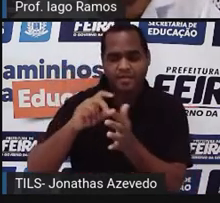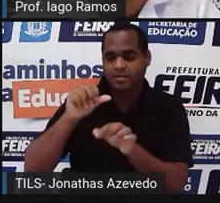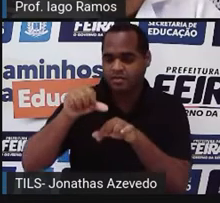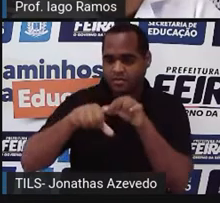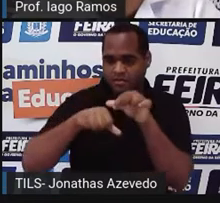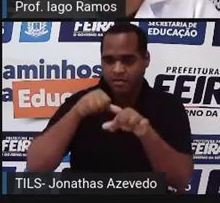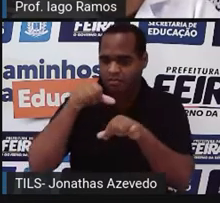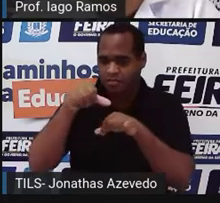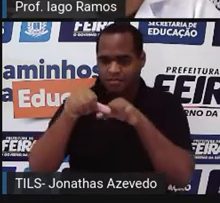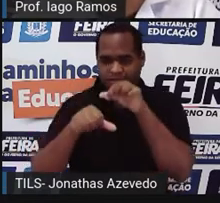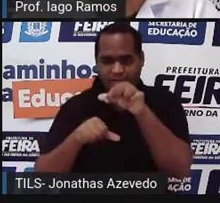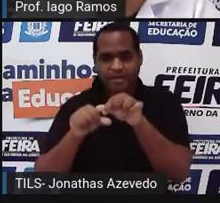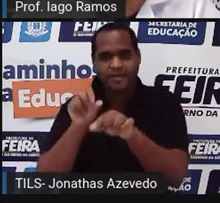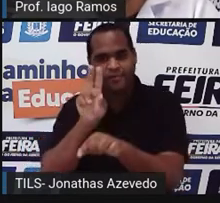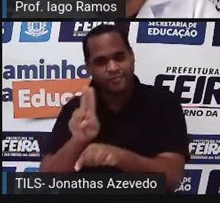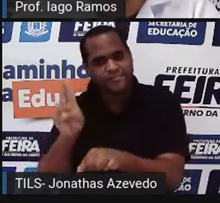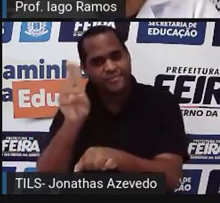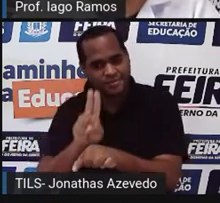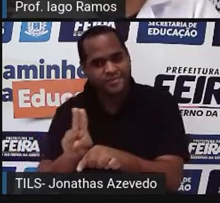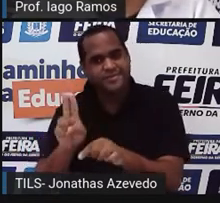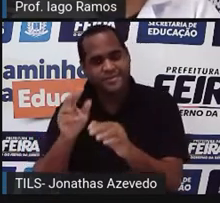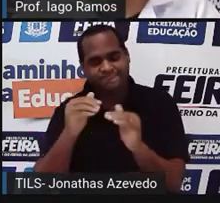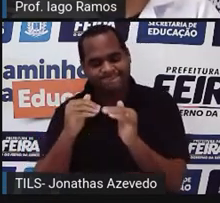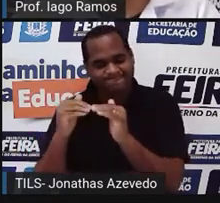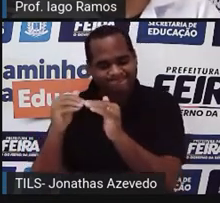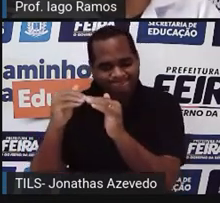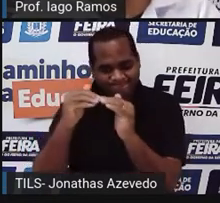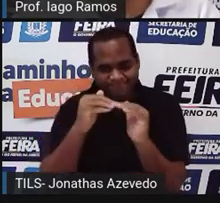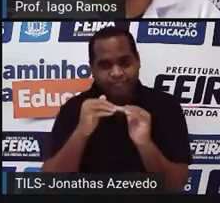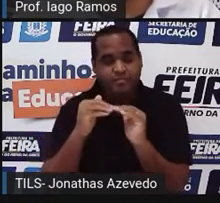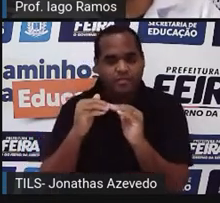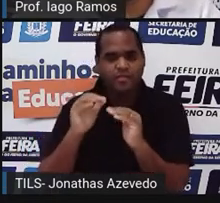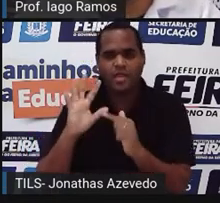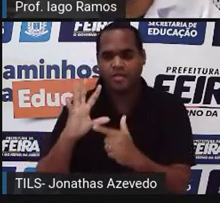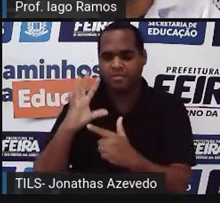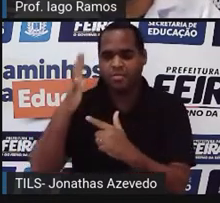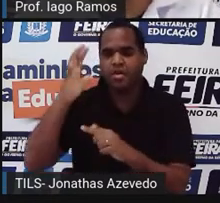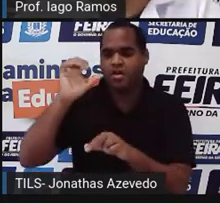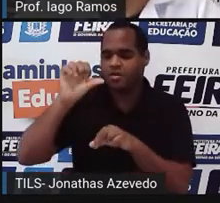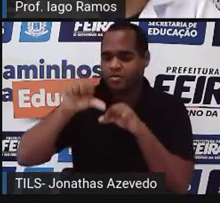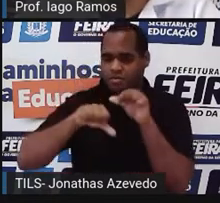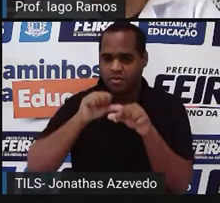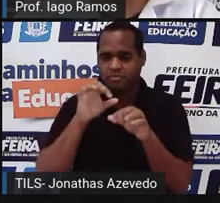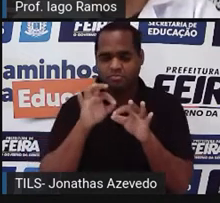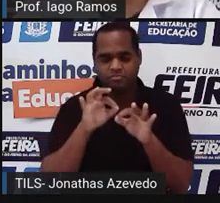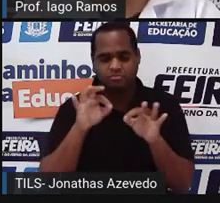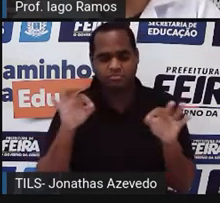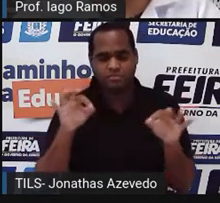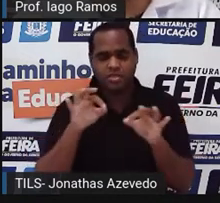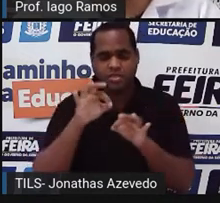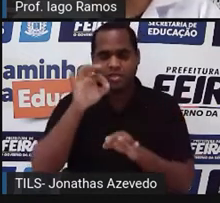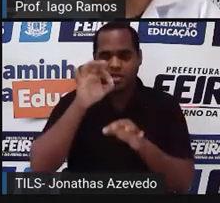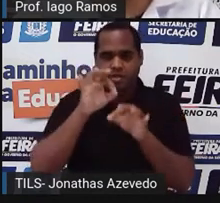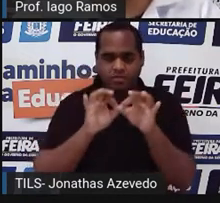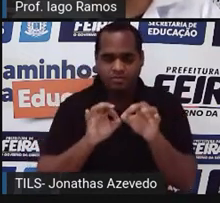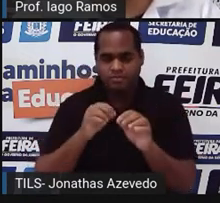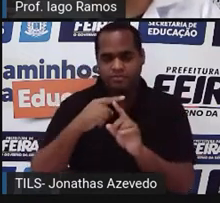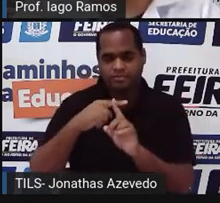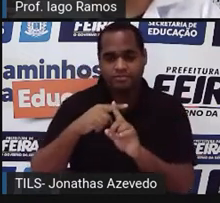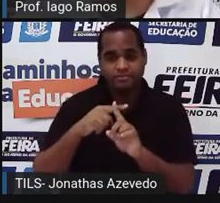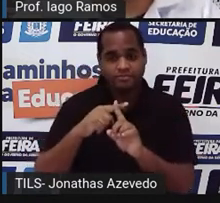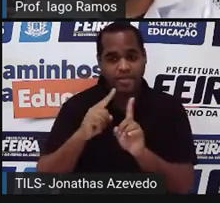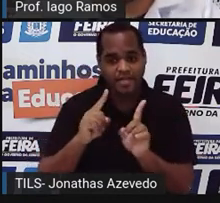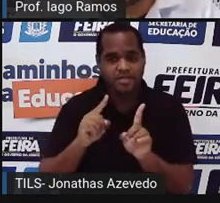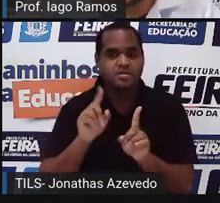isometria são aquelas transformações que acontecem nas figuras geométricas, mas as medidas